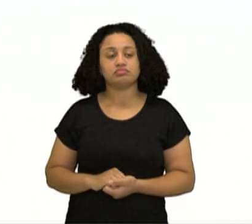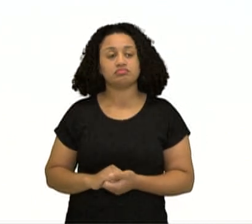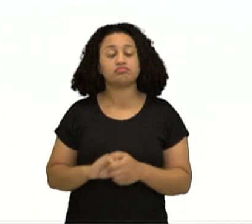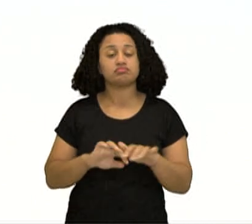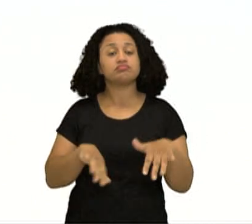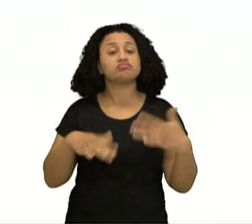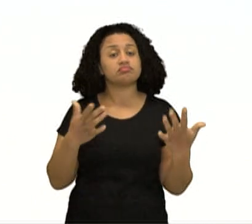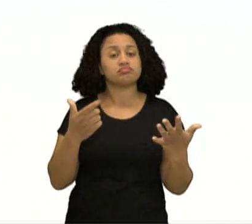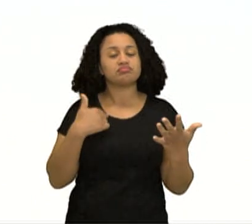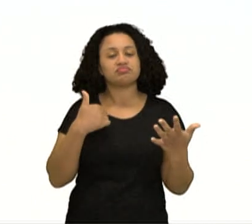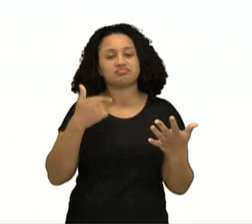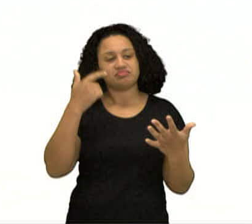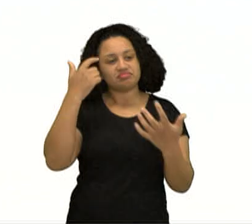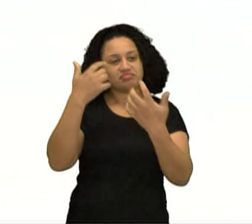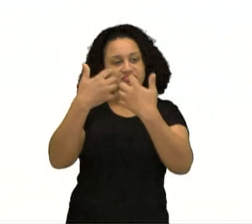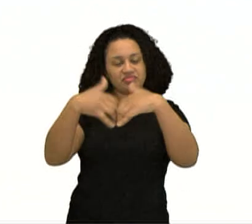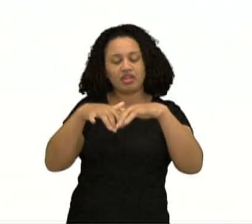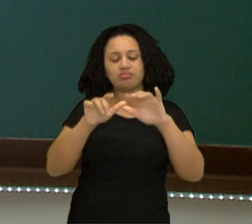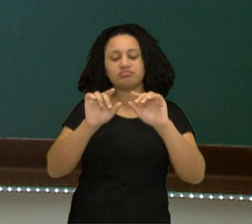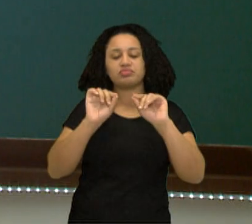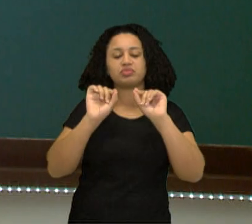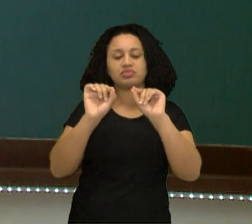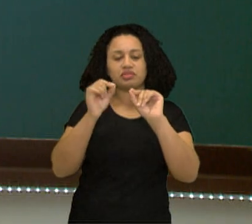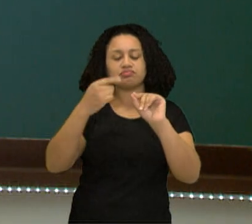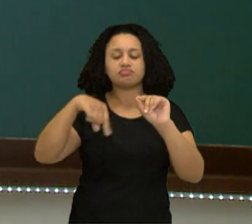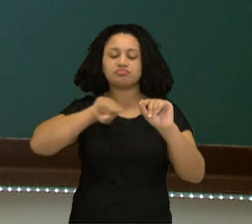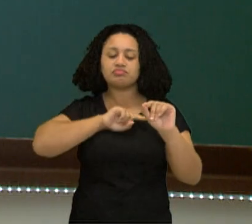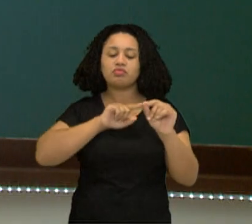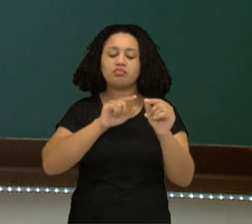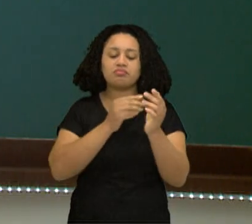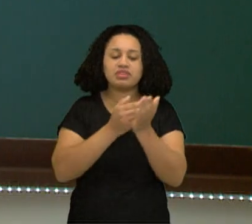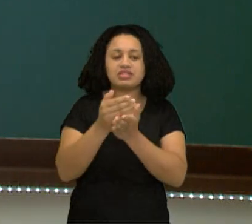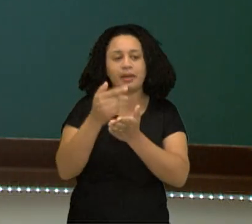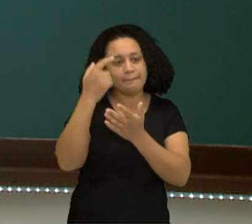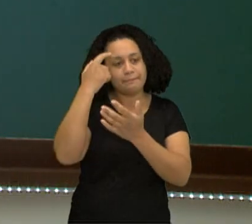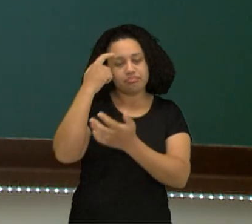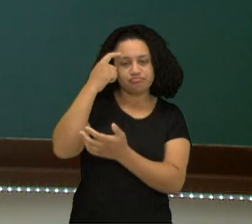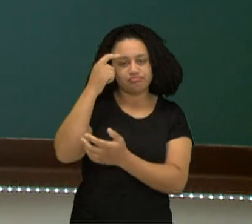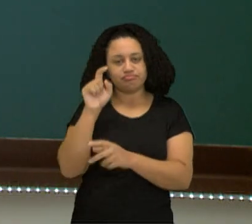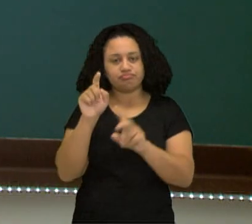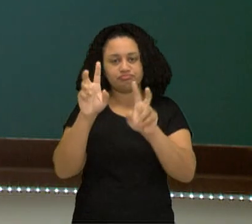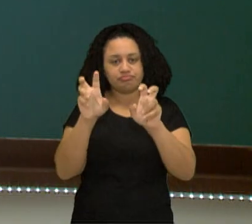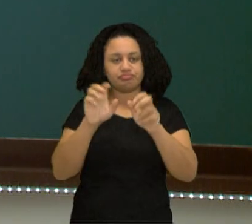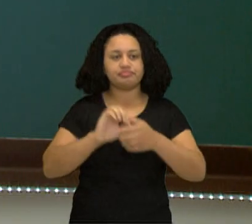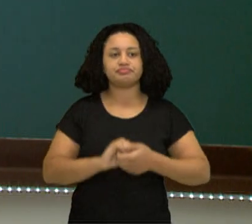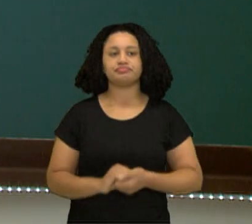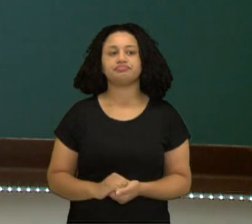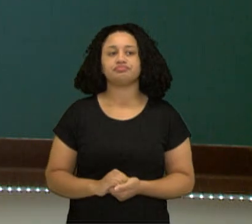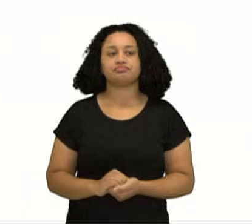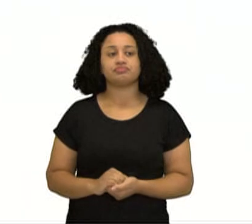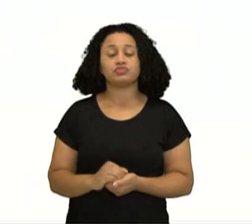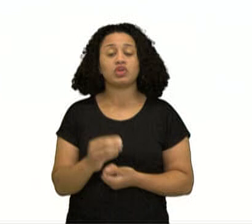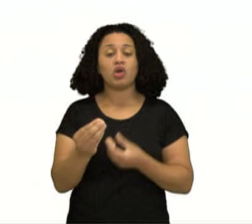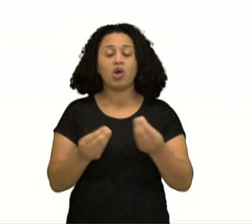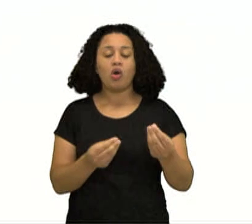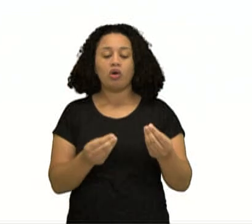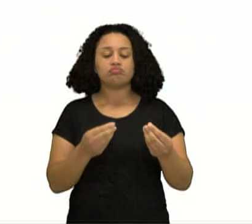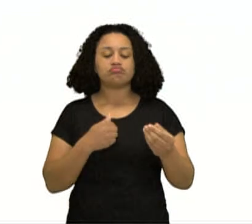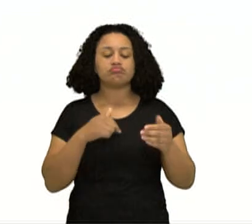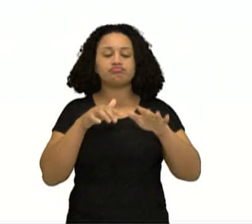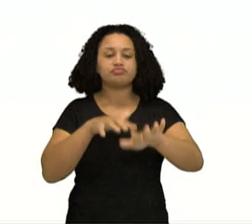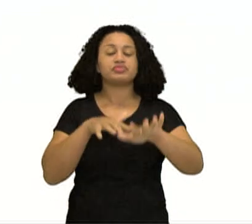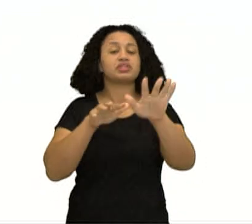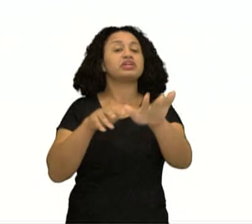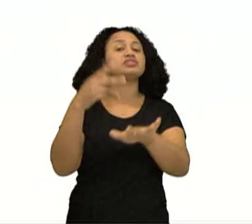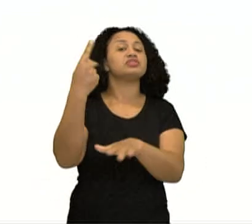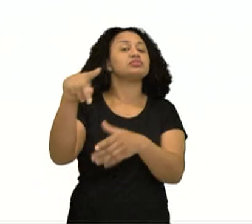Então, uma breve reflexão para vocês pensarem um pouquinho aí. Como é se deslocar pelo trânsito da